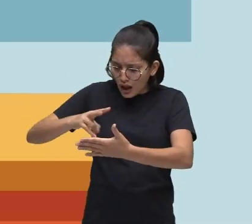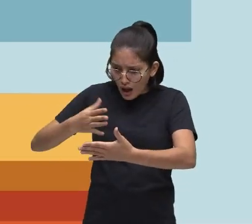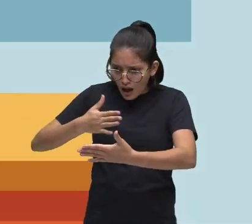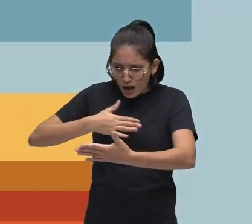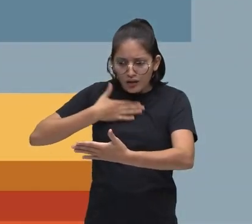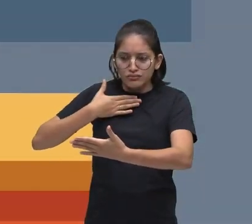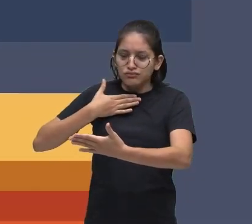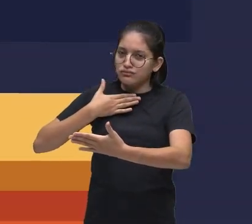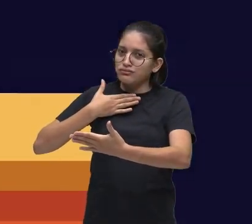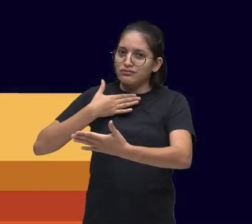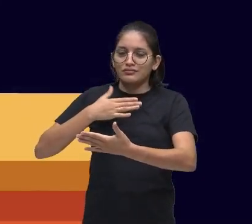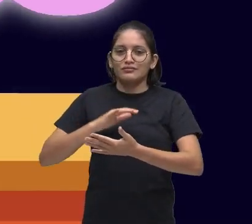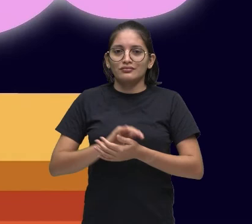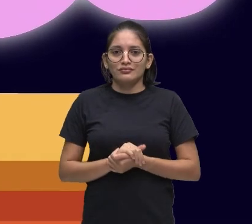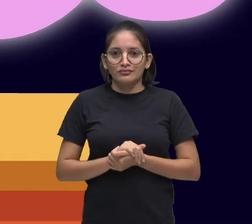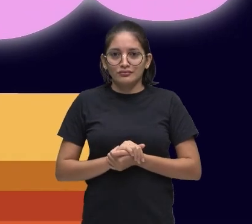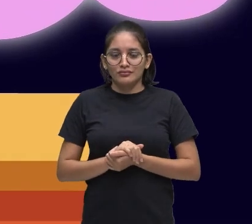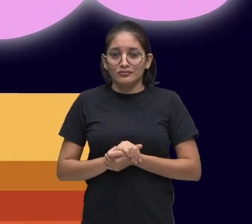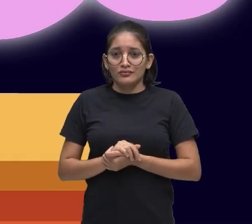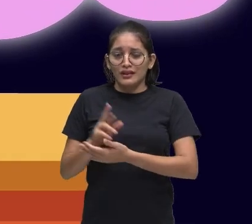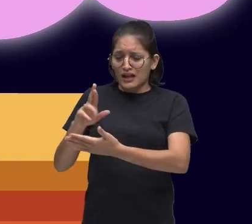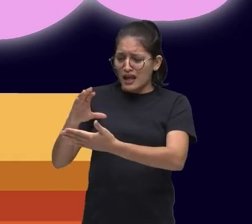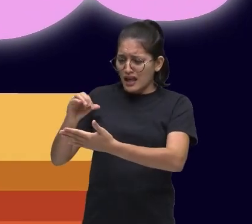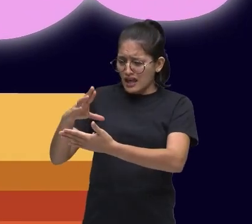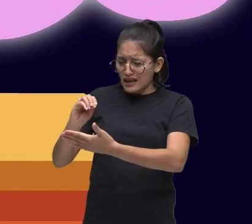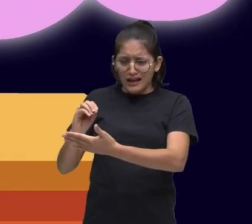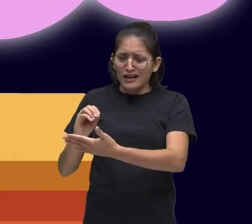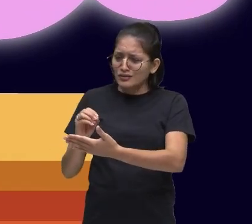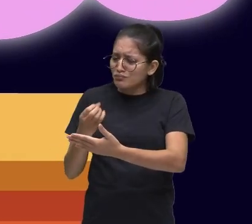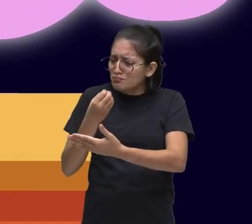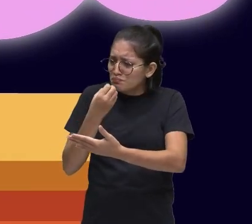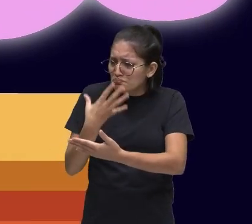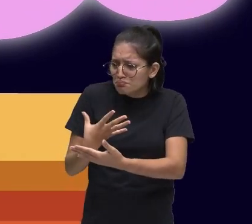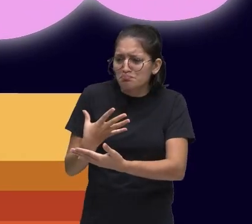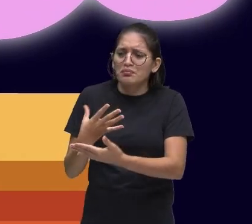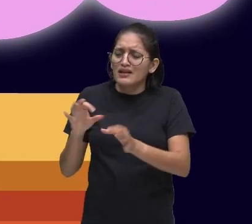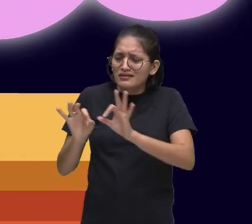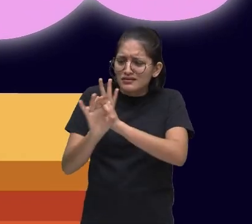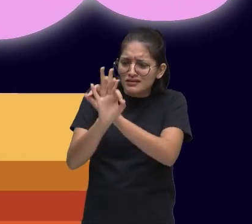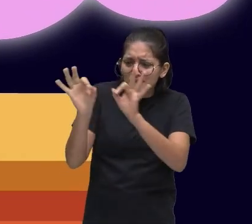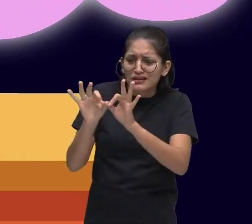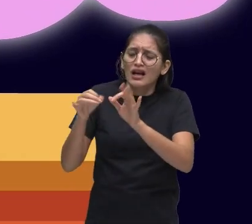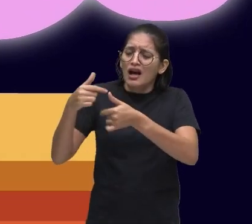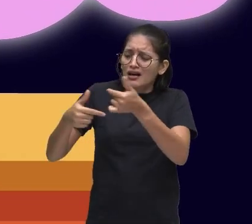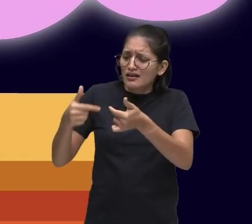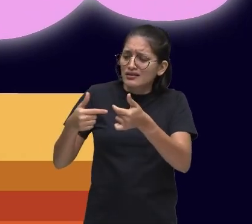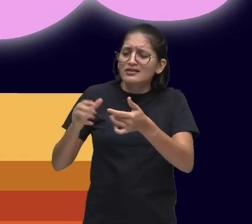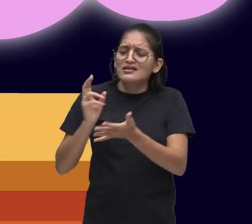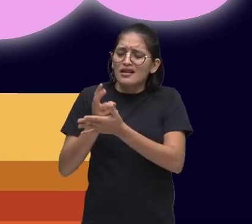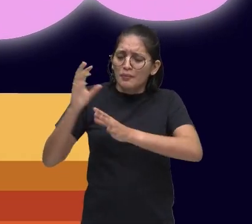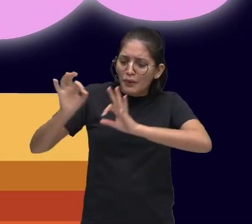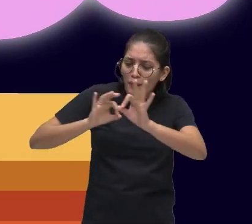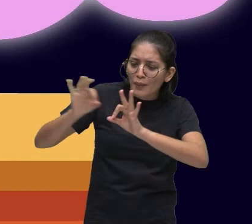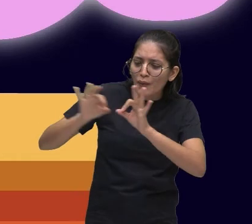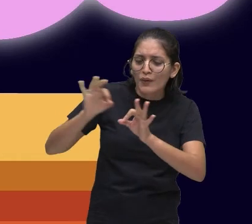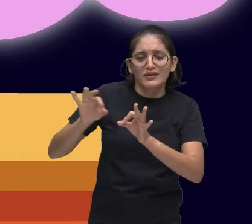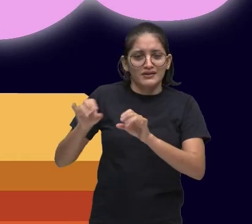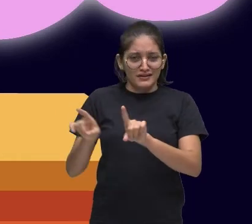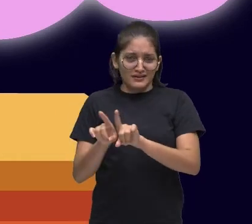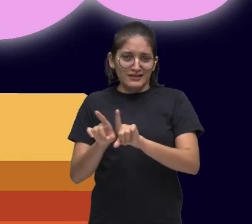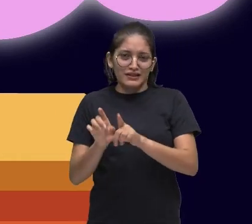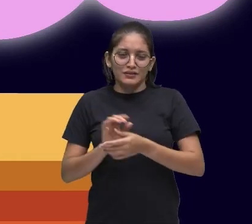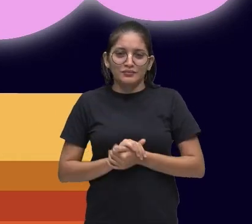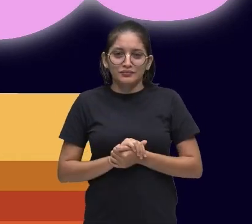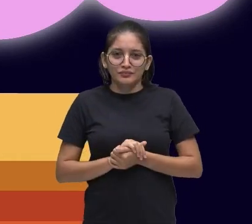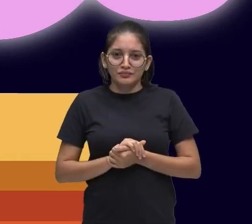surpresa. Ricardo é um menino brilhante e simpático. Os seus trabalhos estão sempre em ordem e muito nítidos.